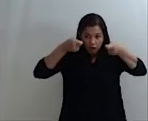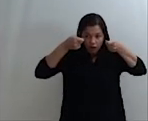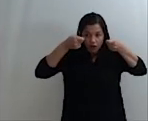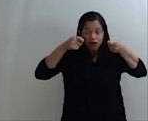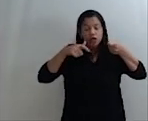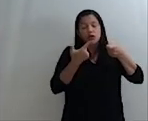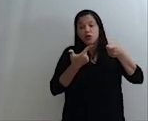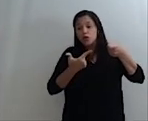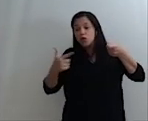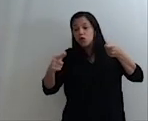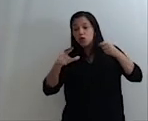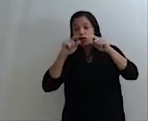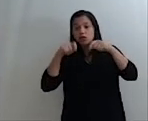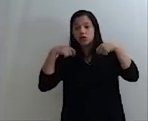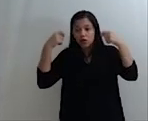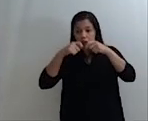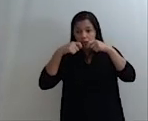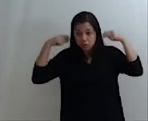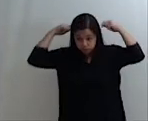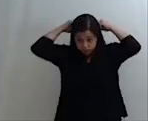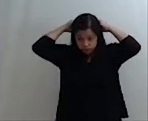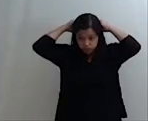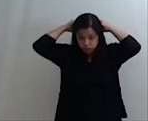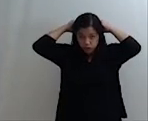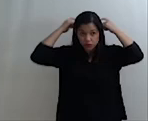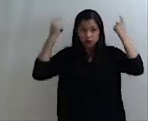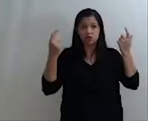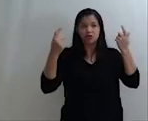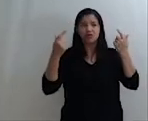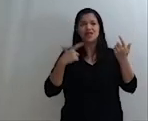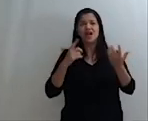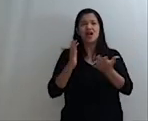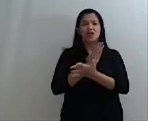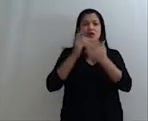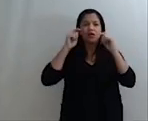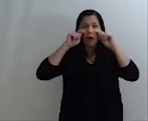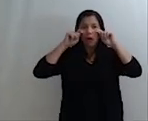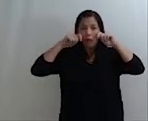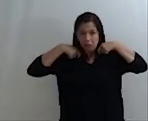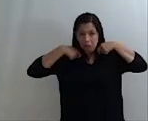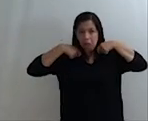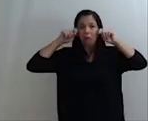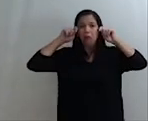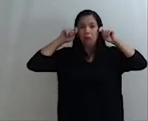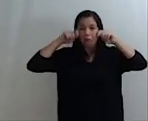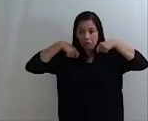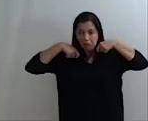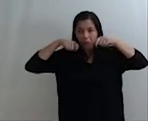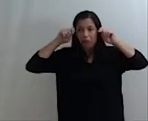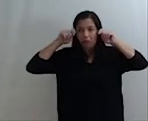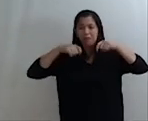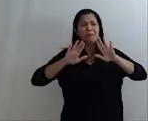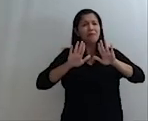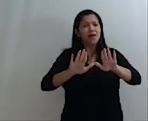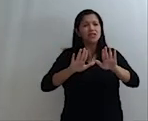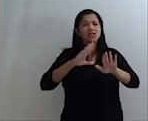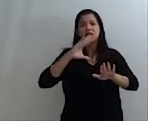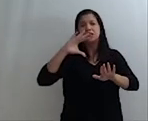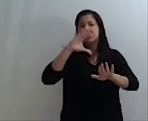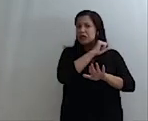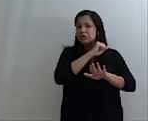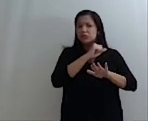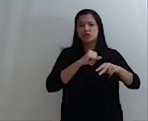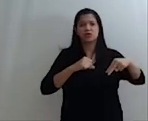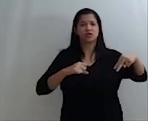cobrindo o rosto em alguns momentos o lenço até caía mas veja foi tudo muito rápido e a vítima em vários